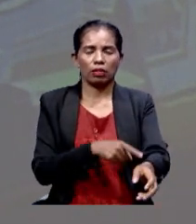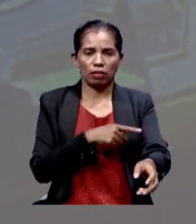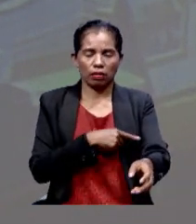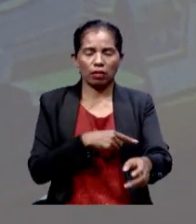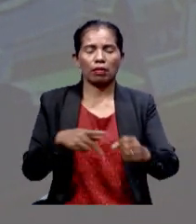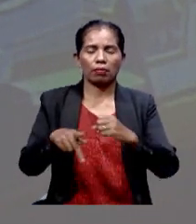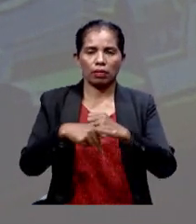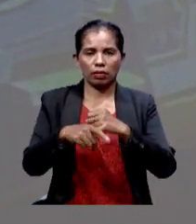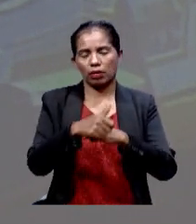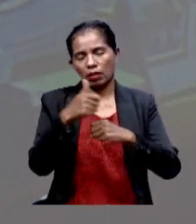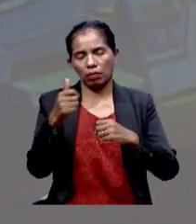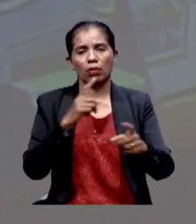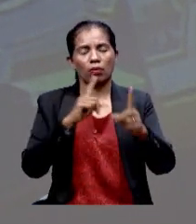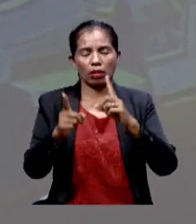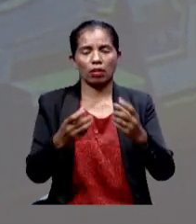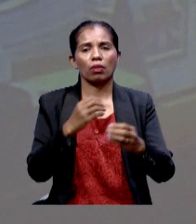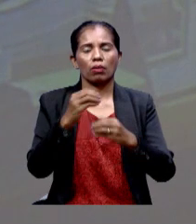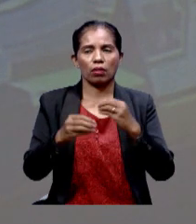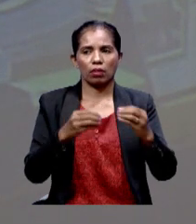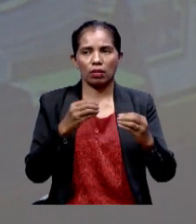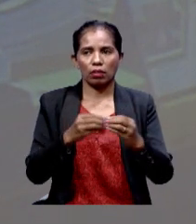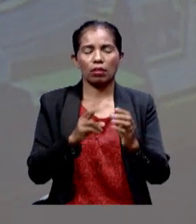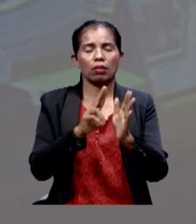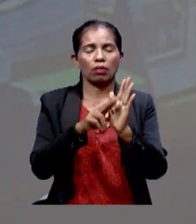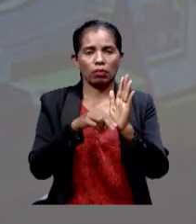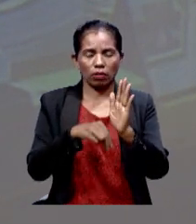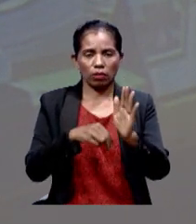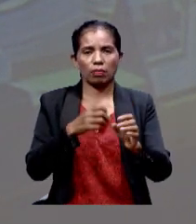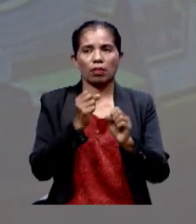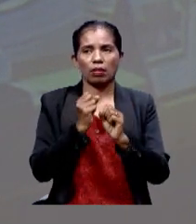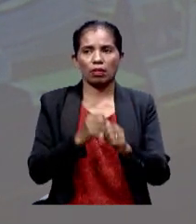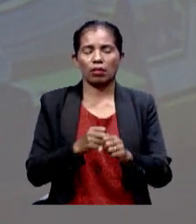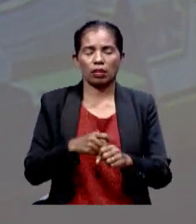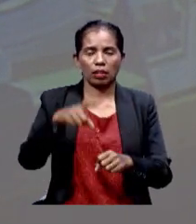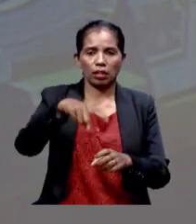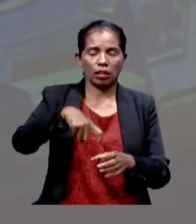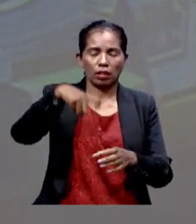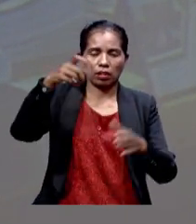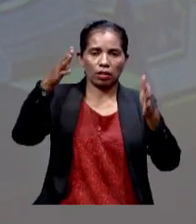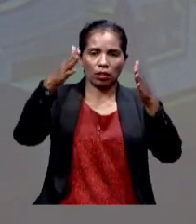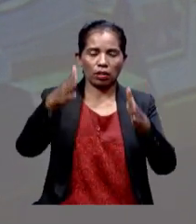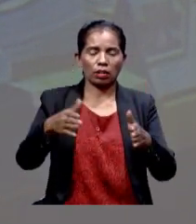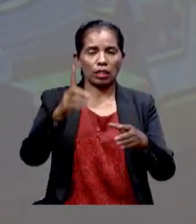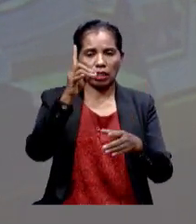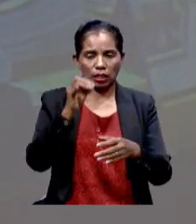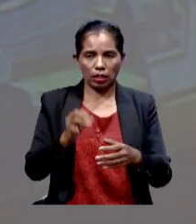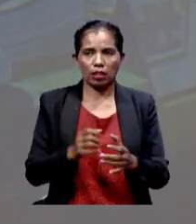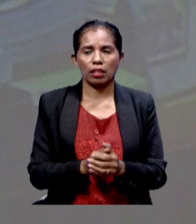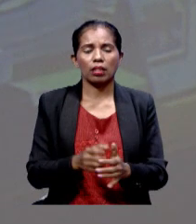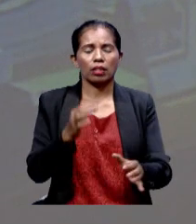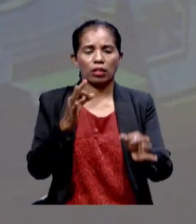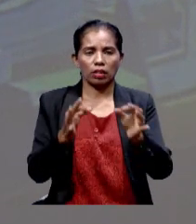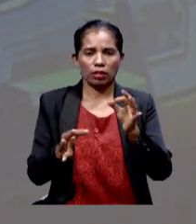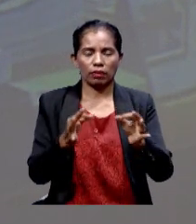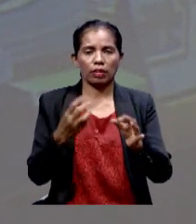e circulamos foto ona sobre horas de circulação tronto bobot container de laran. Se carregue